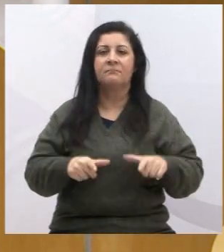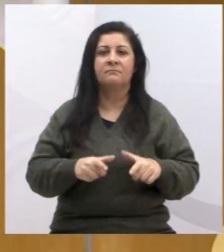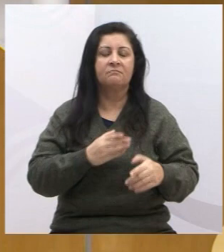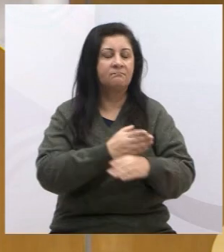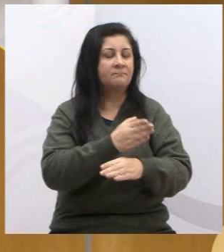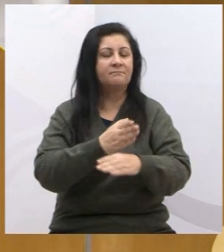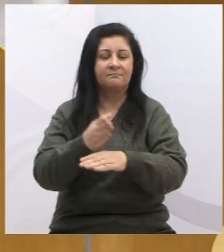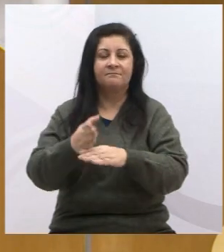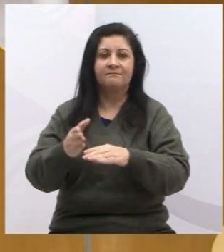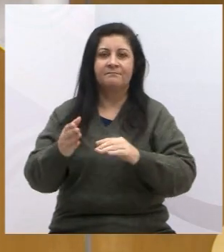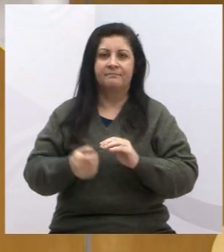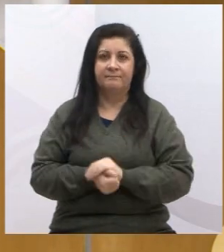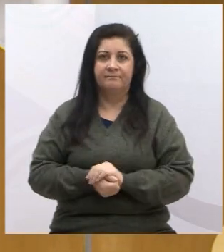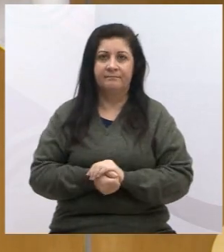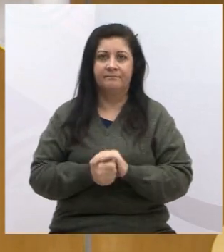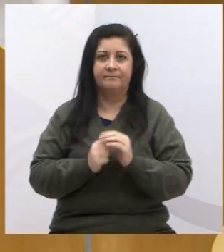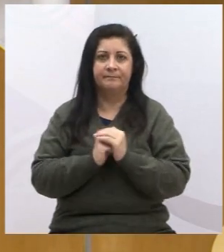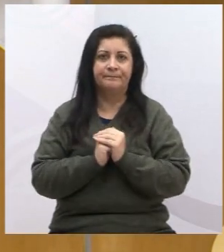onde for.